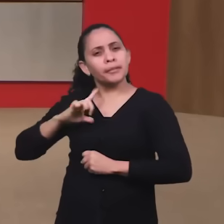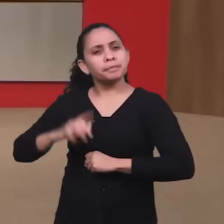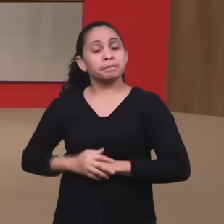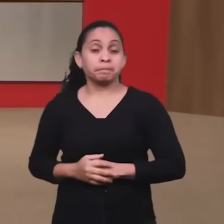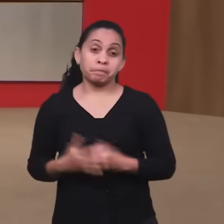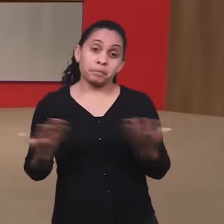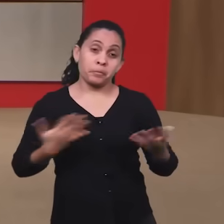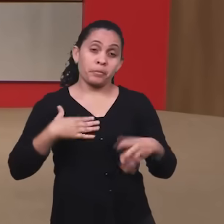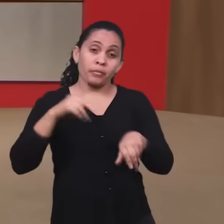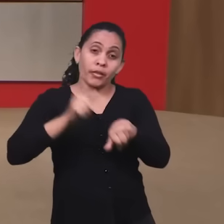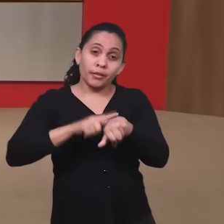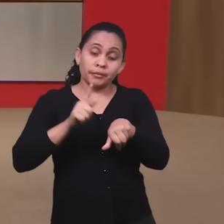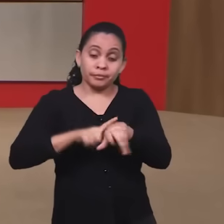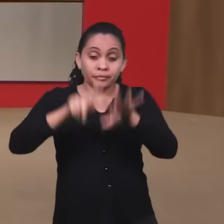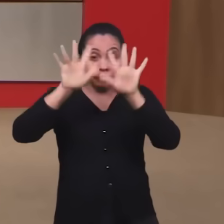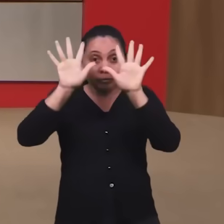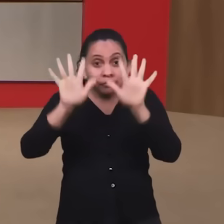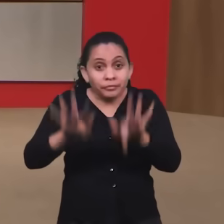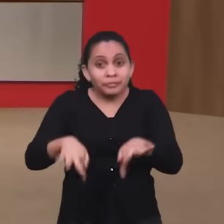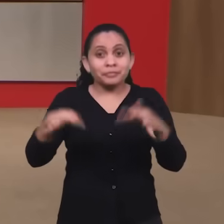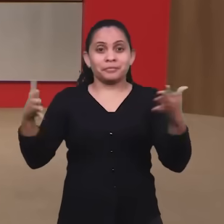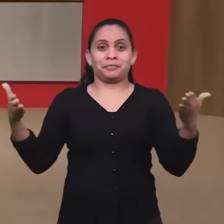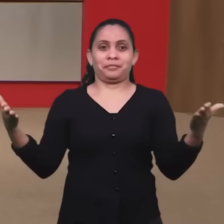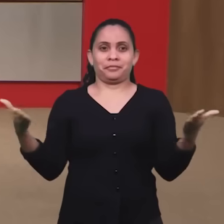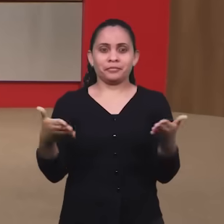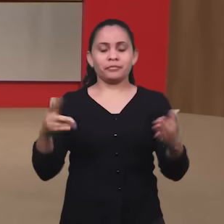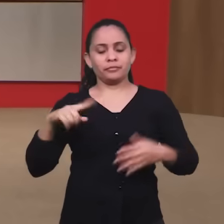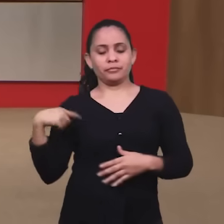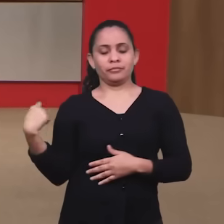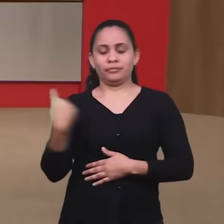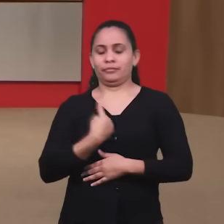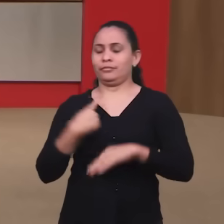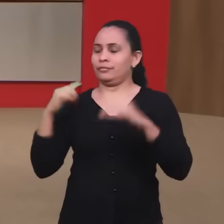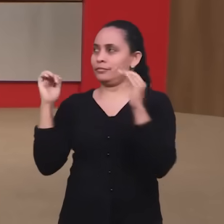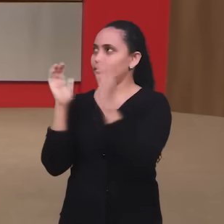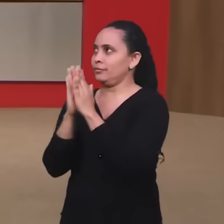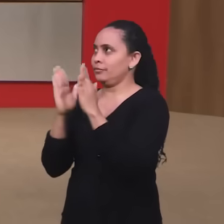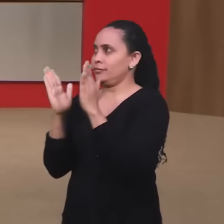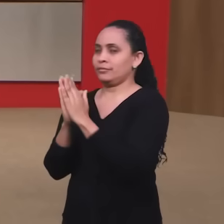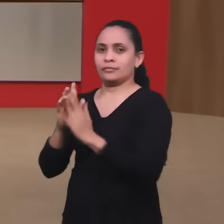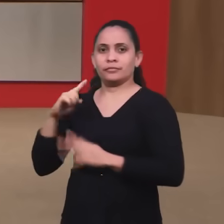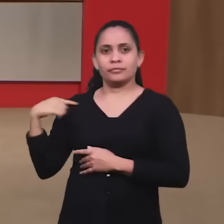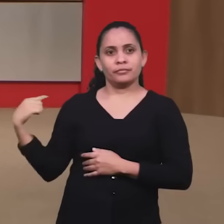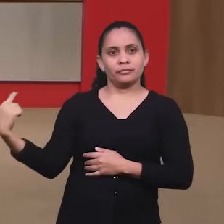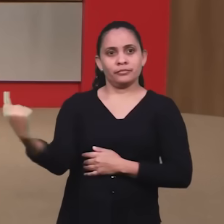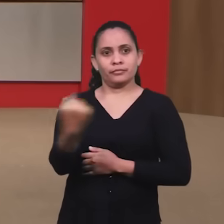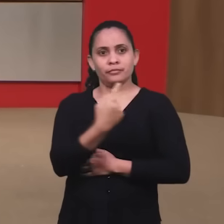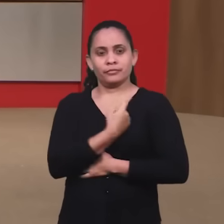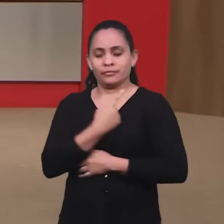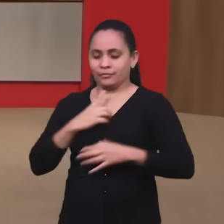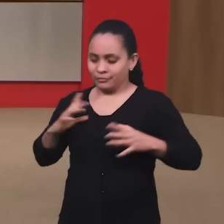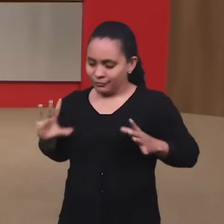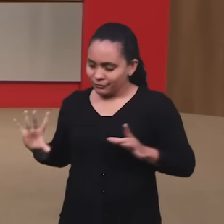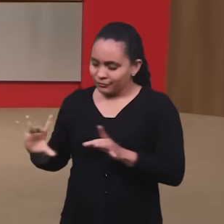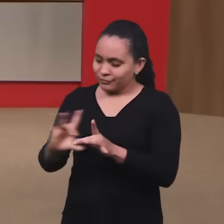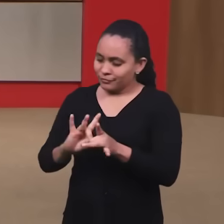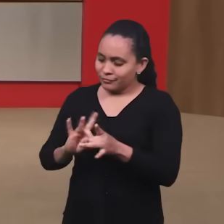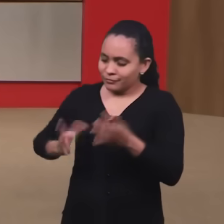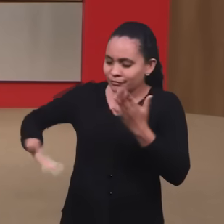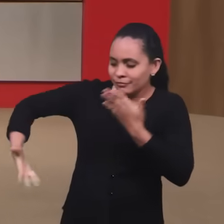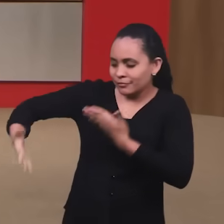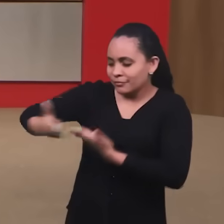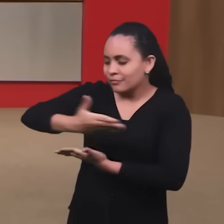E neste momento, neste encerramento, nós vamos orar. Vamos nos juntar nesta